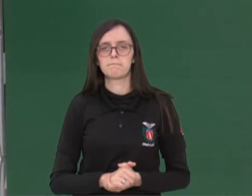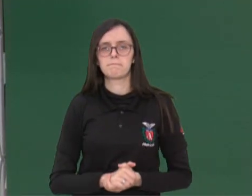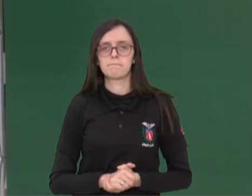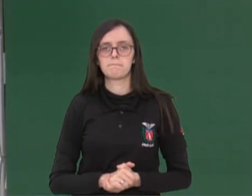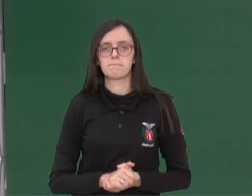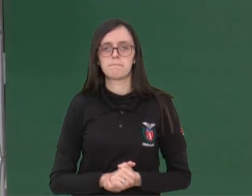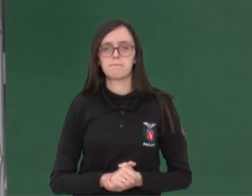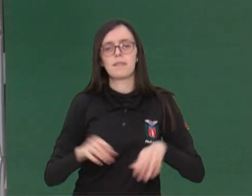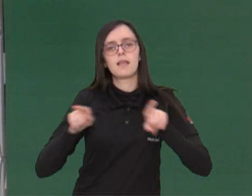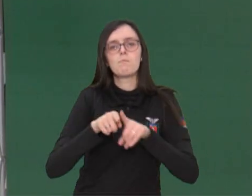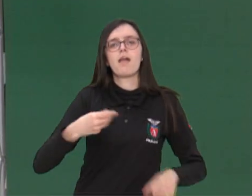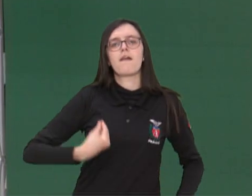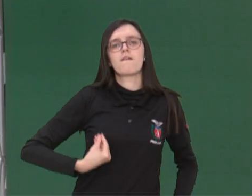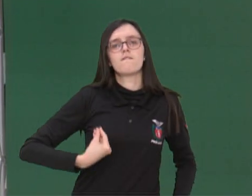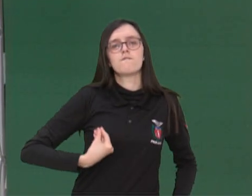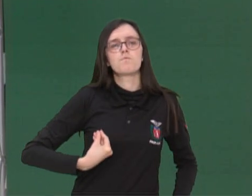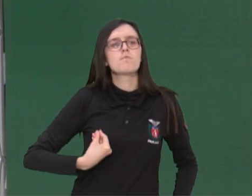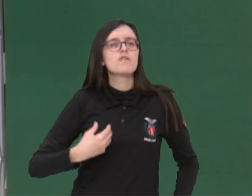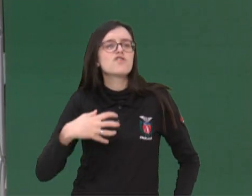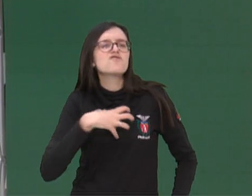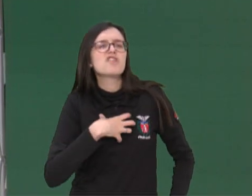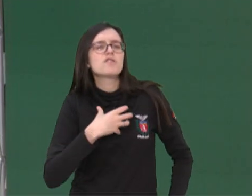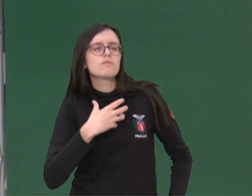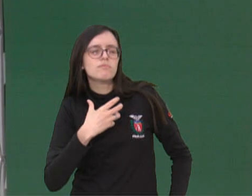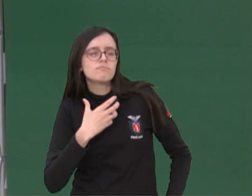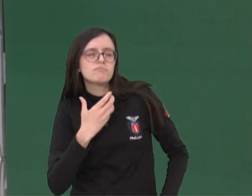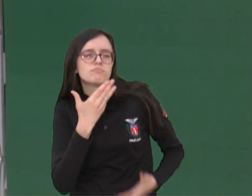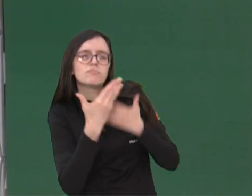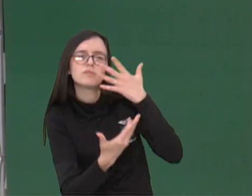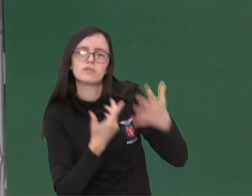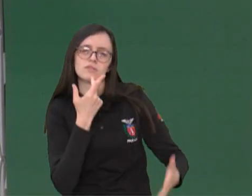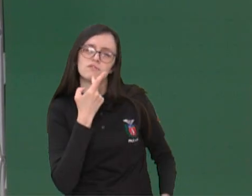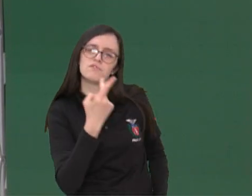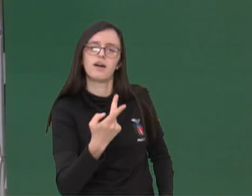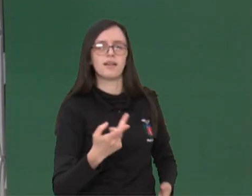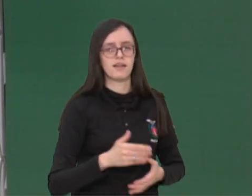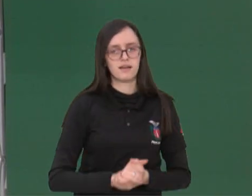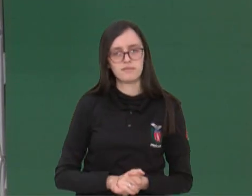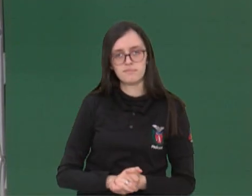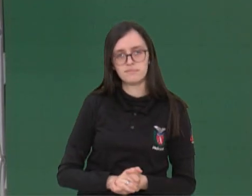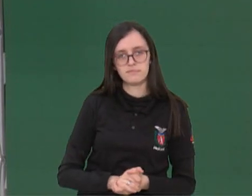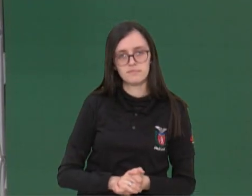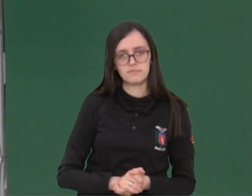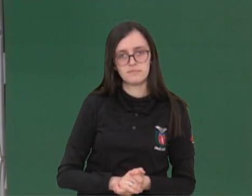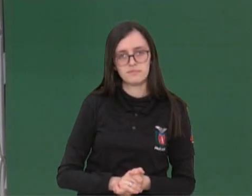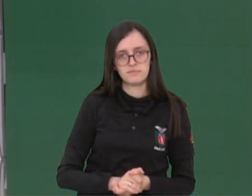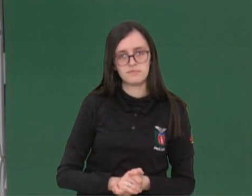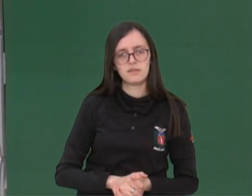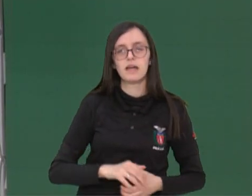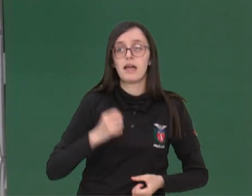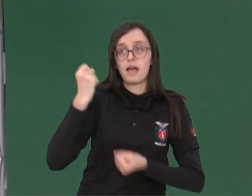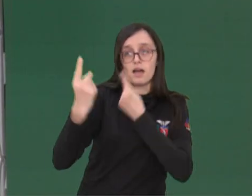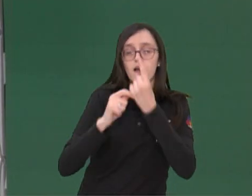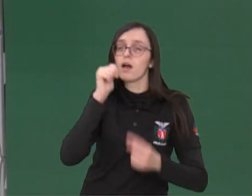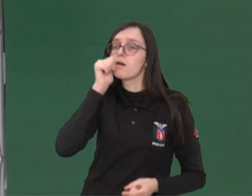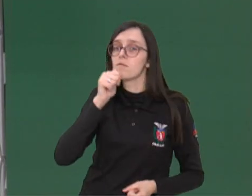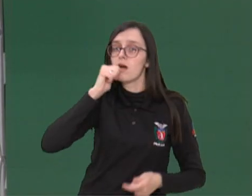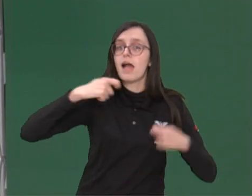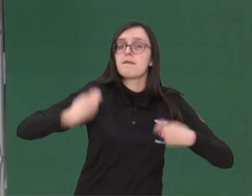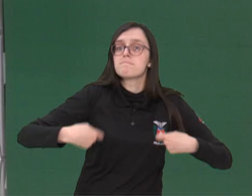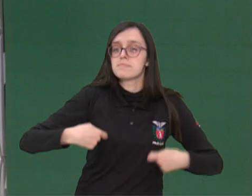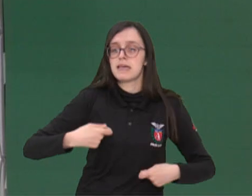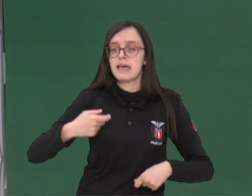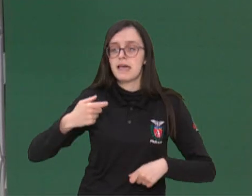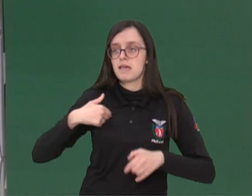o modo de falar da mulher. Uma mulher que em muitas sociedades precisava de autorização do pai ou do marido